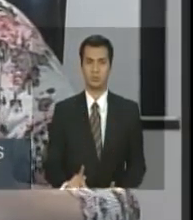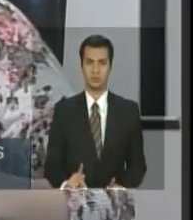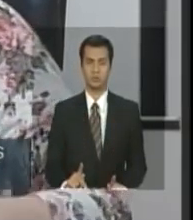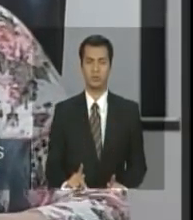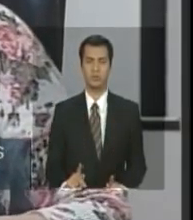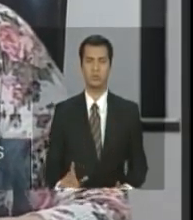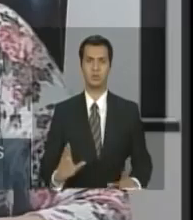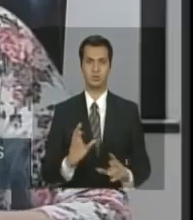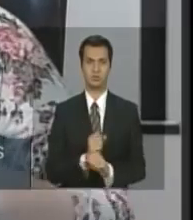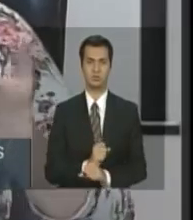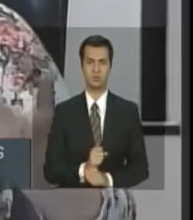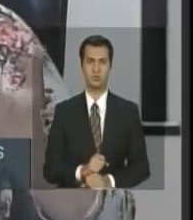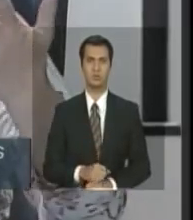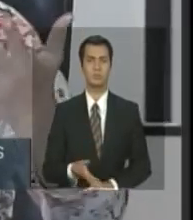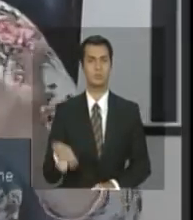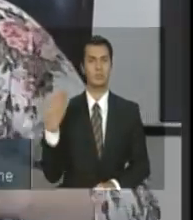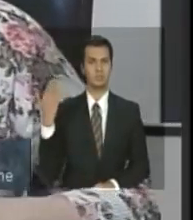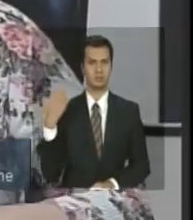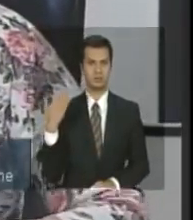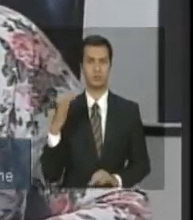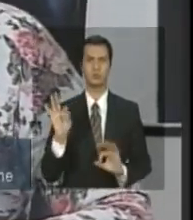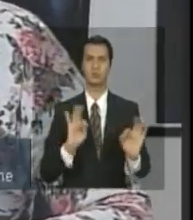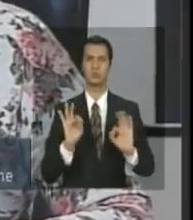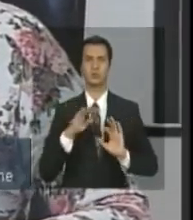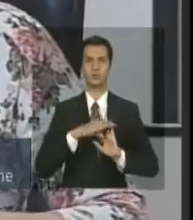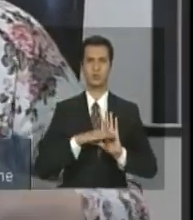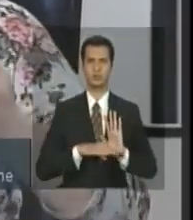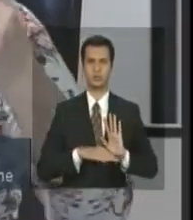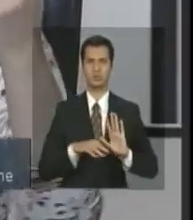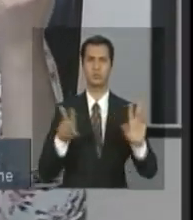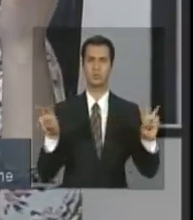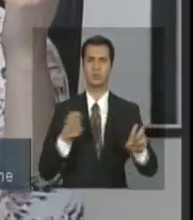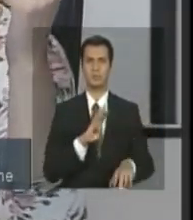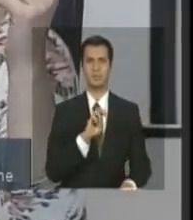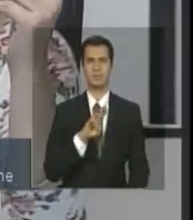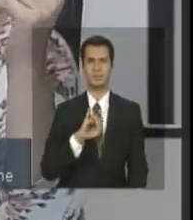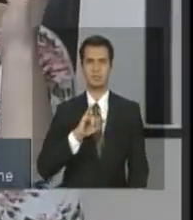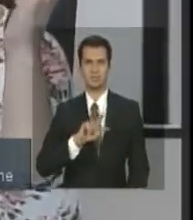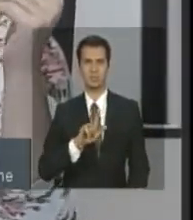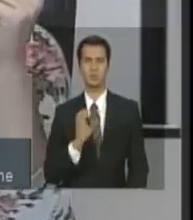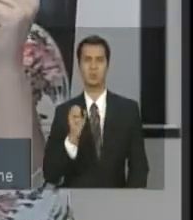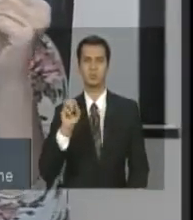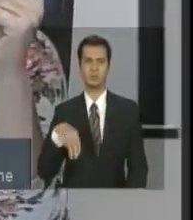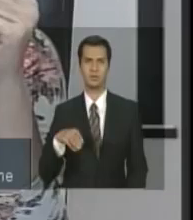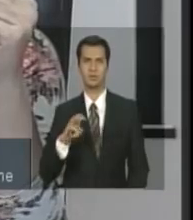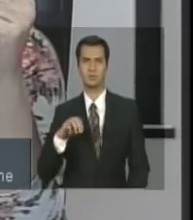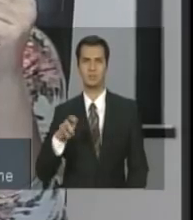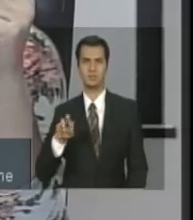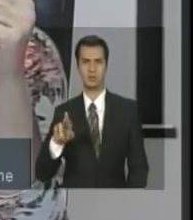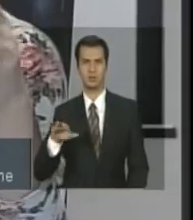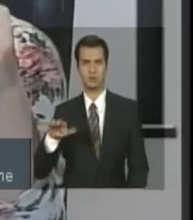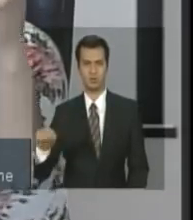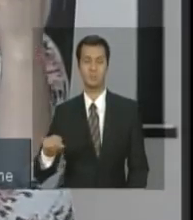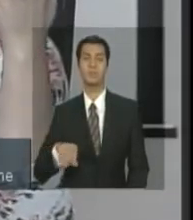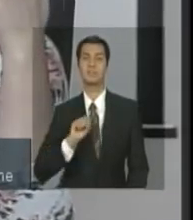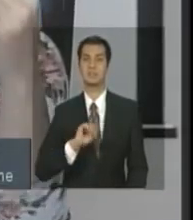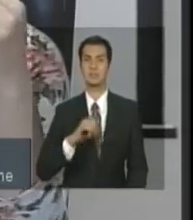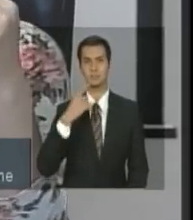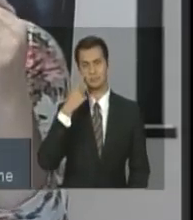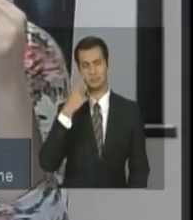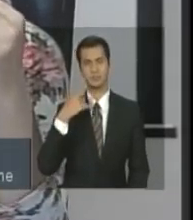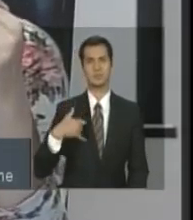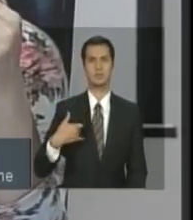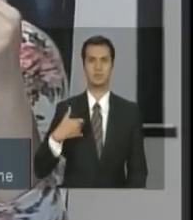inclusive divulgou no Brasil Sem Miséria, que são dados que nós temos acordo com a Unicef. Se pegar o público abaixo de 19 anos, eles